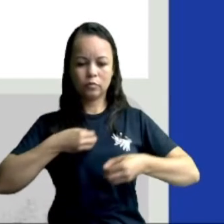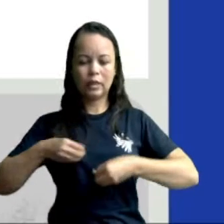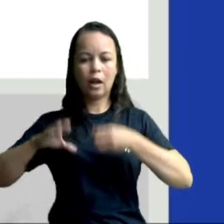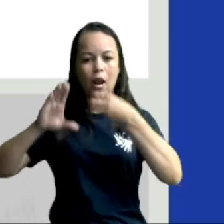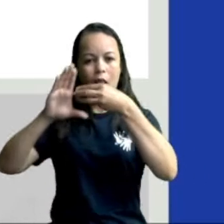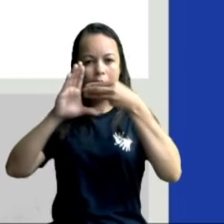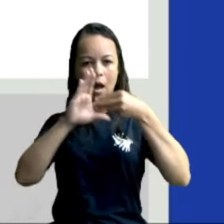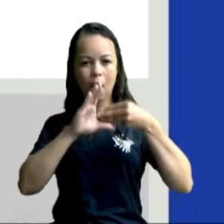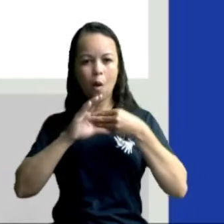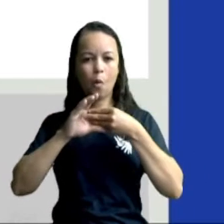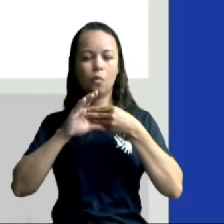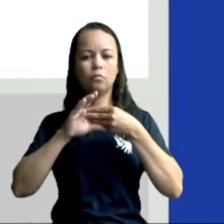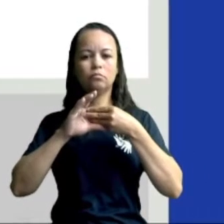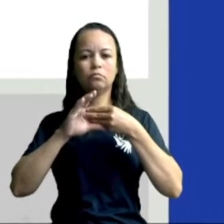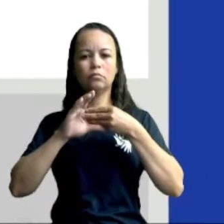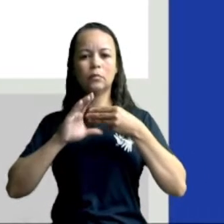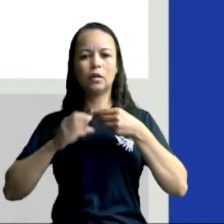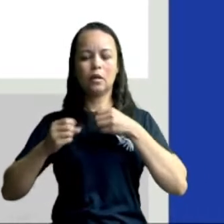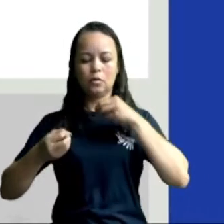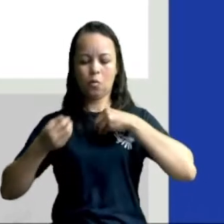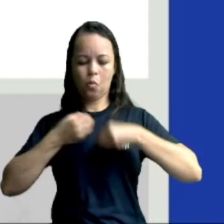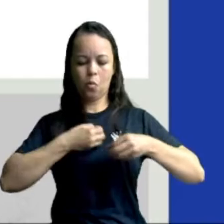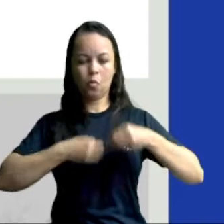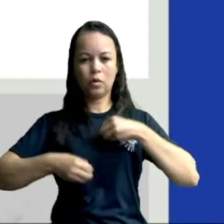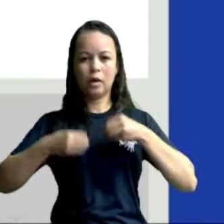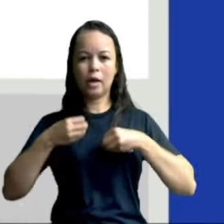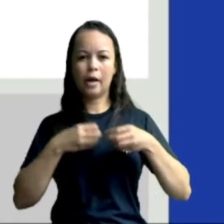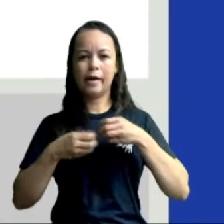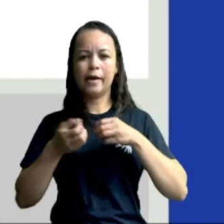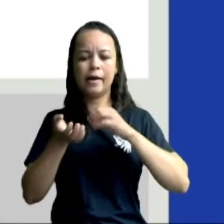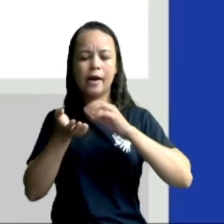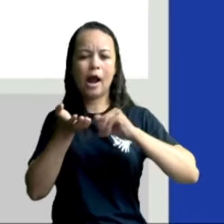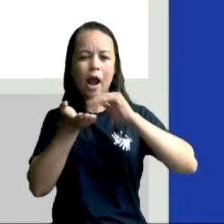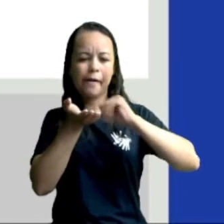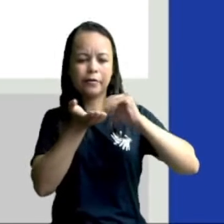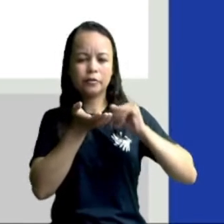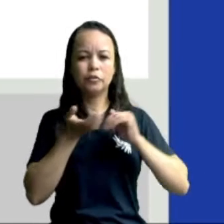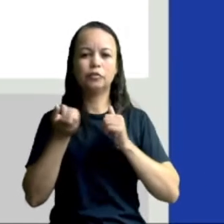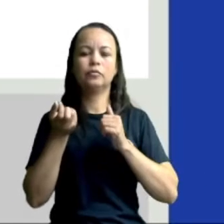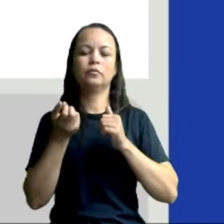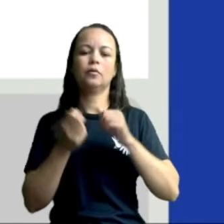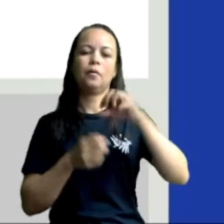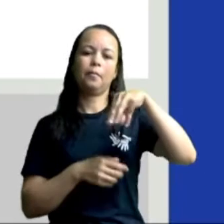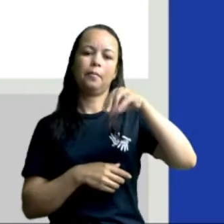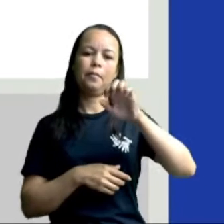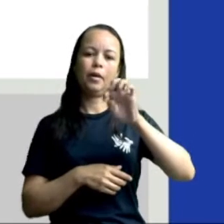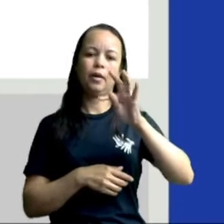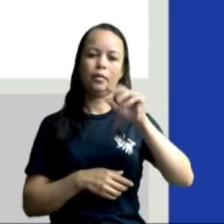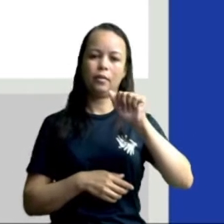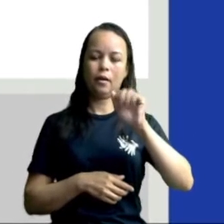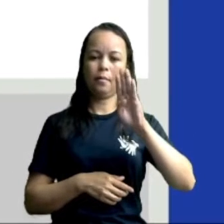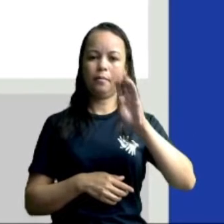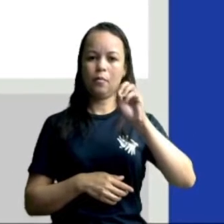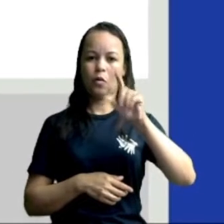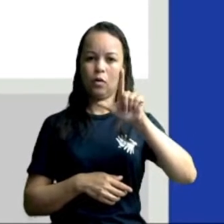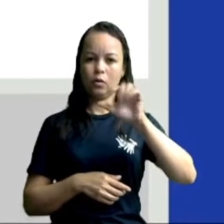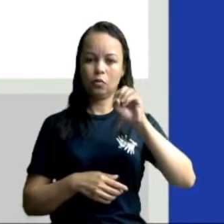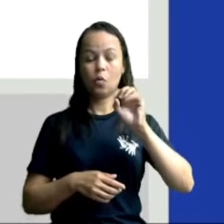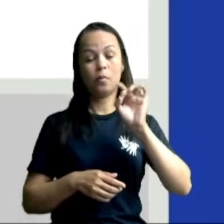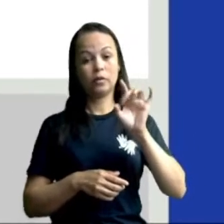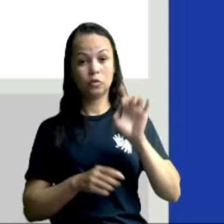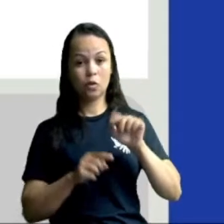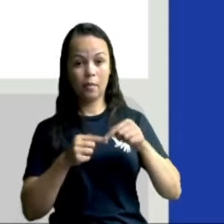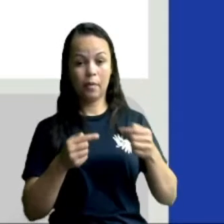corpo origina resíduos, né? Ou seja, são restos metabólicos. Mas apenas alguns órgãos podem